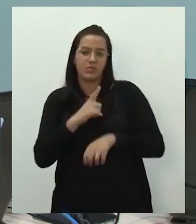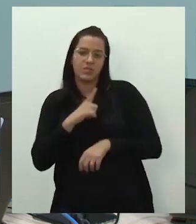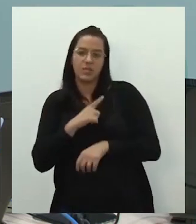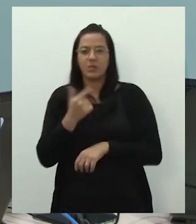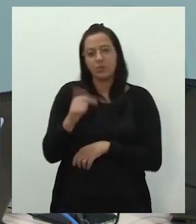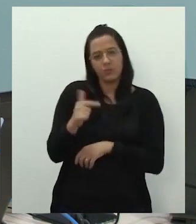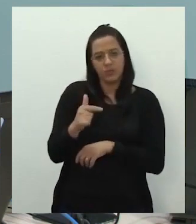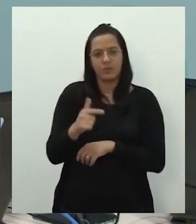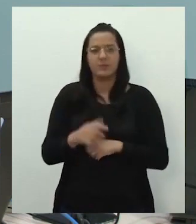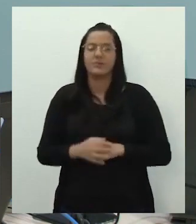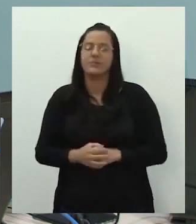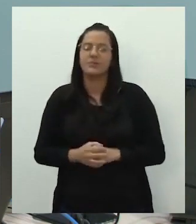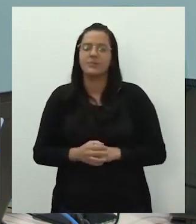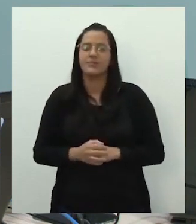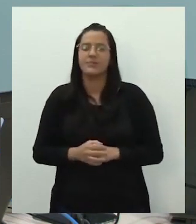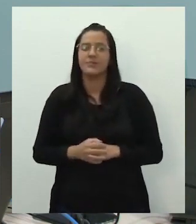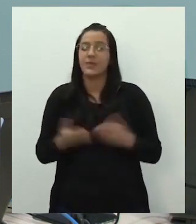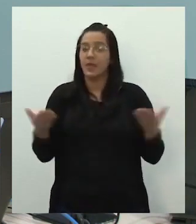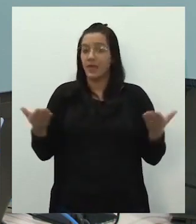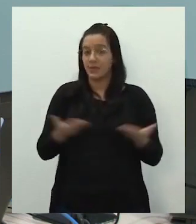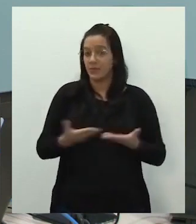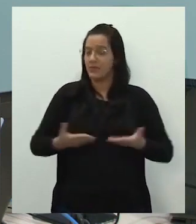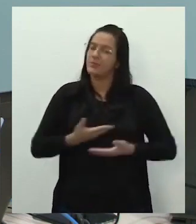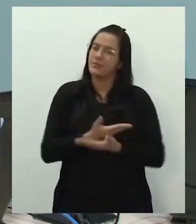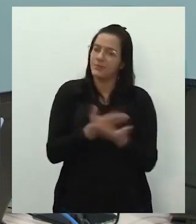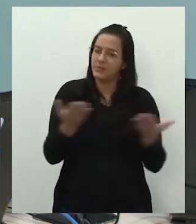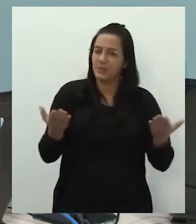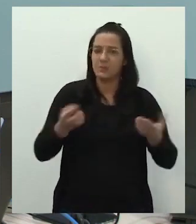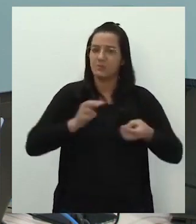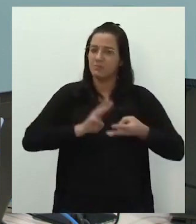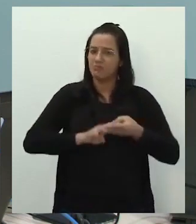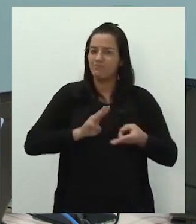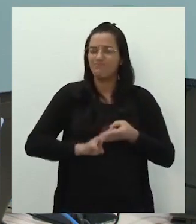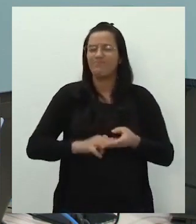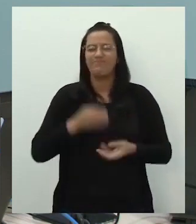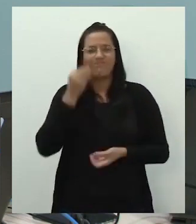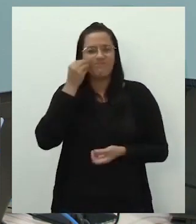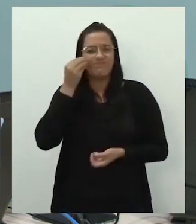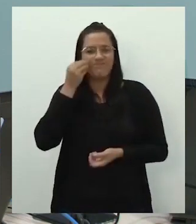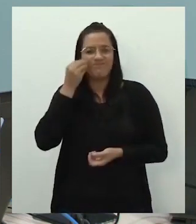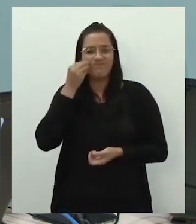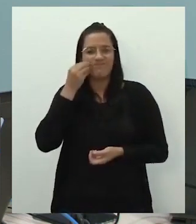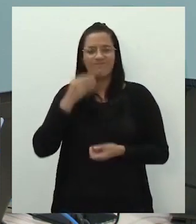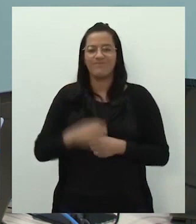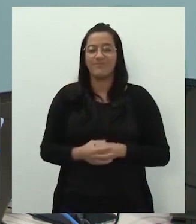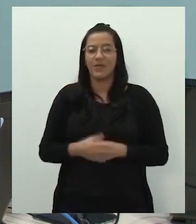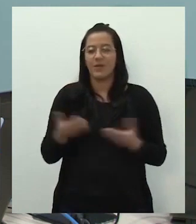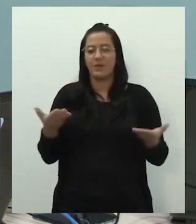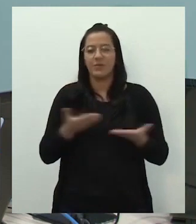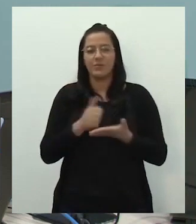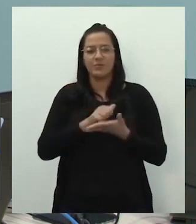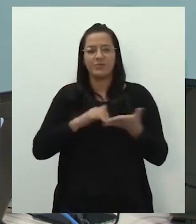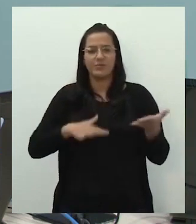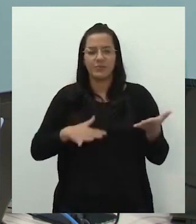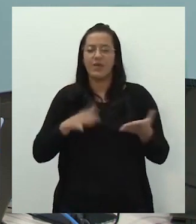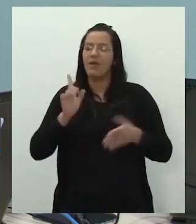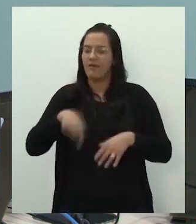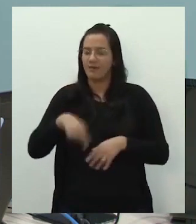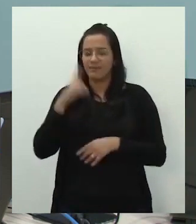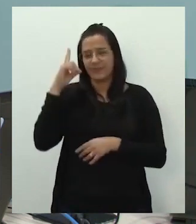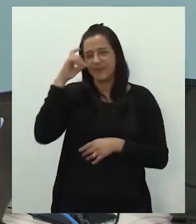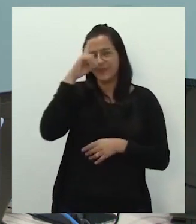Agora nós vamos propor um desafio matemático. Iremos realizar uma atividade